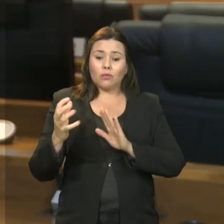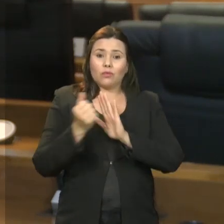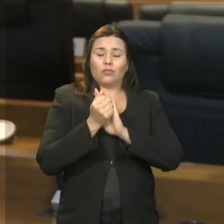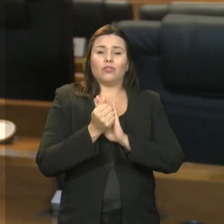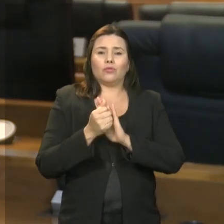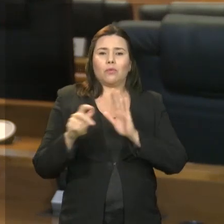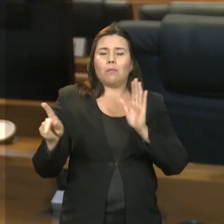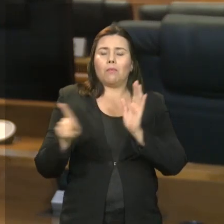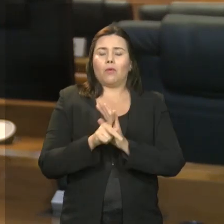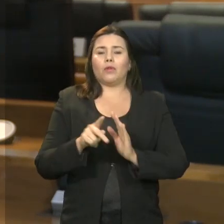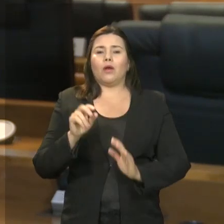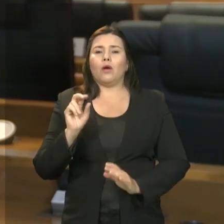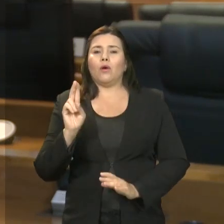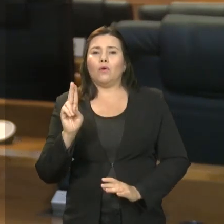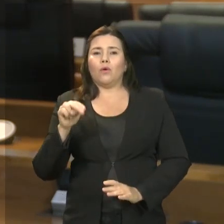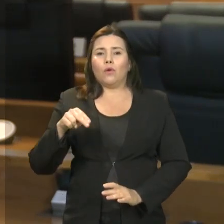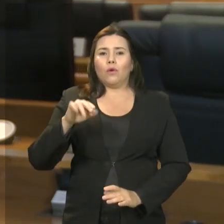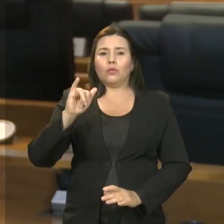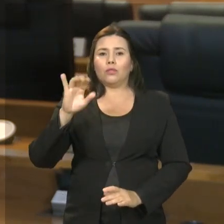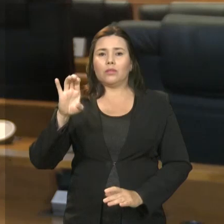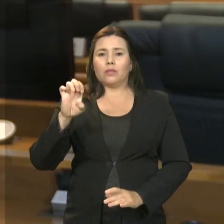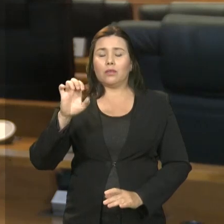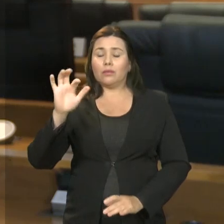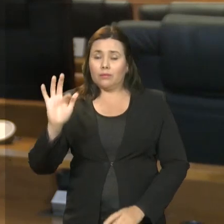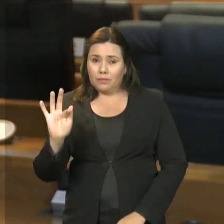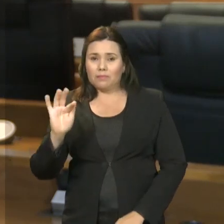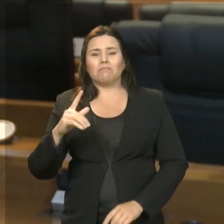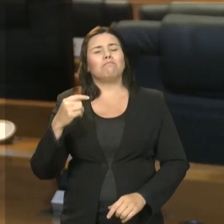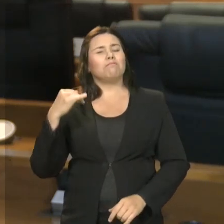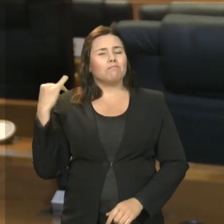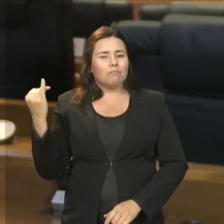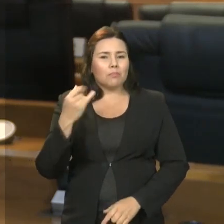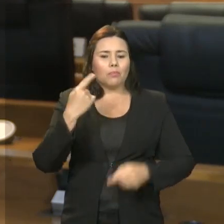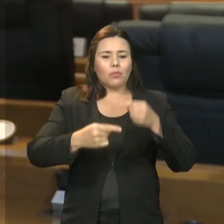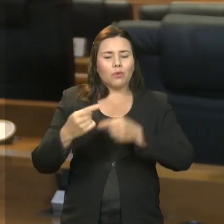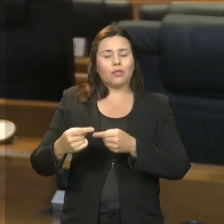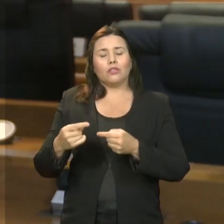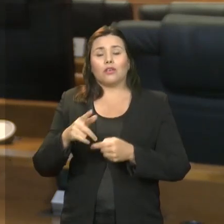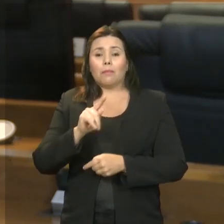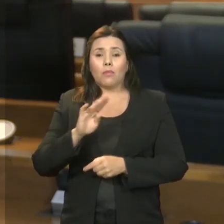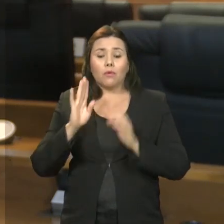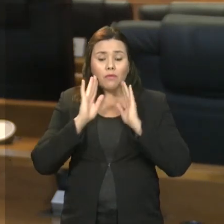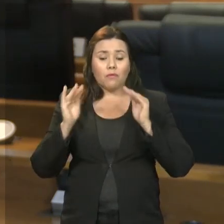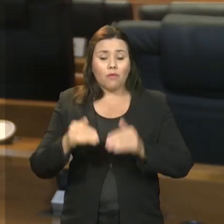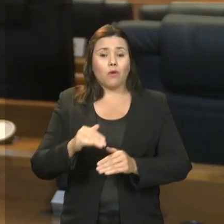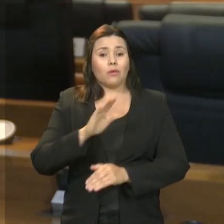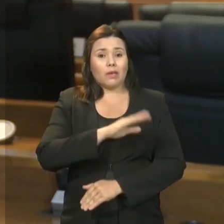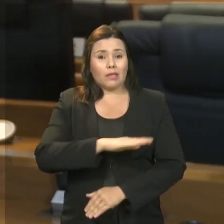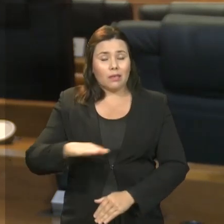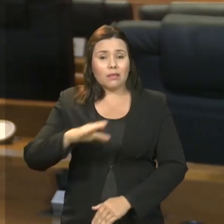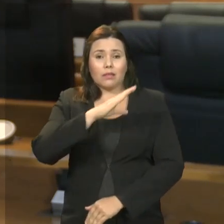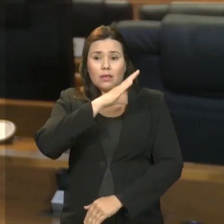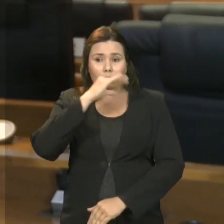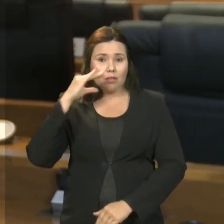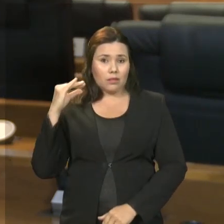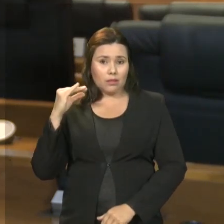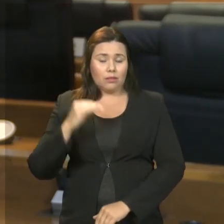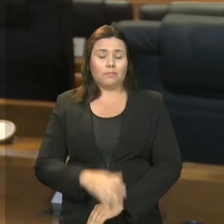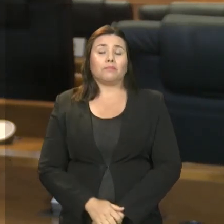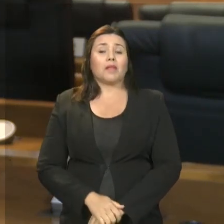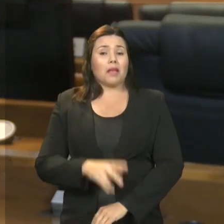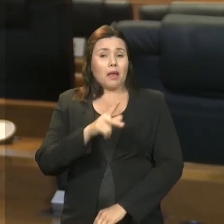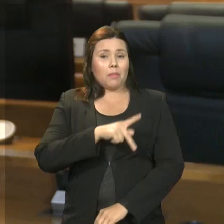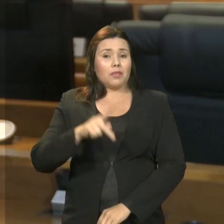São reconhecidos pelo selo que é tão importante para as políticas públicas voltadas para as crianças e para os adolescentes. Uma informação que a presidente destacou